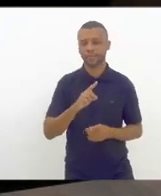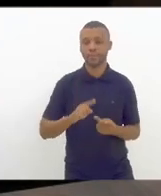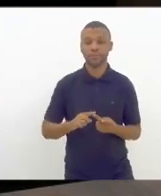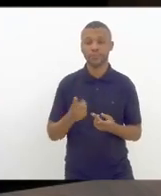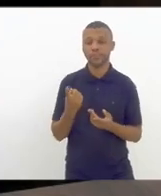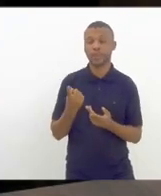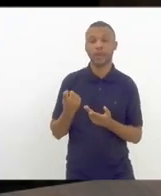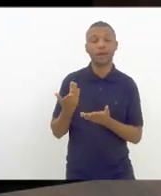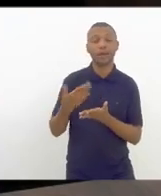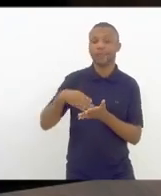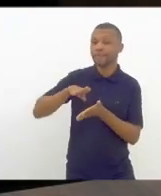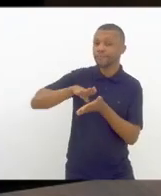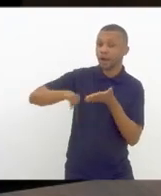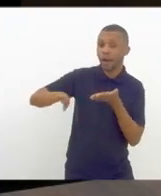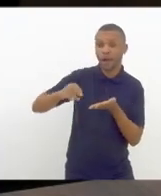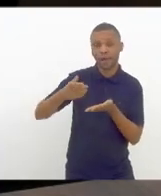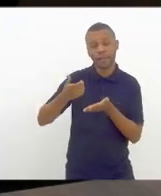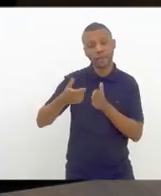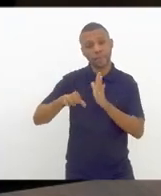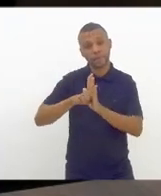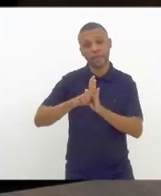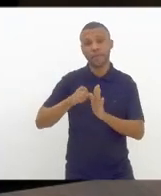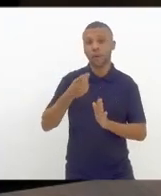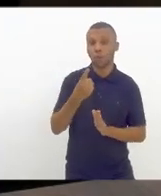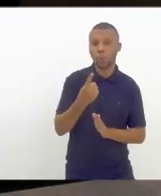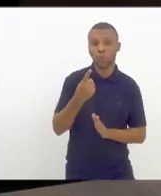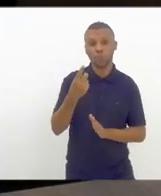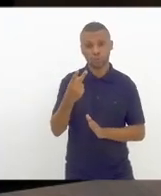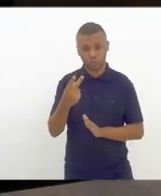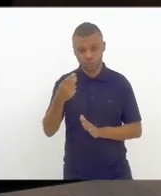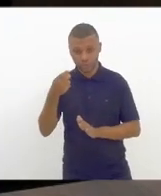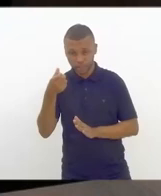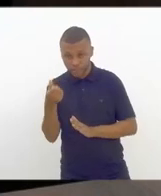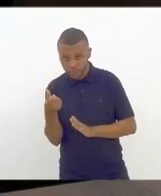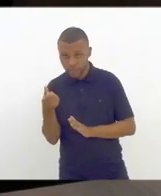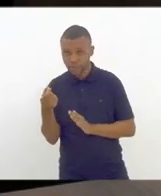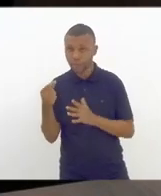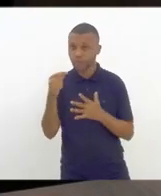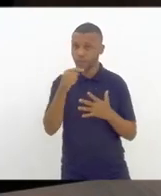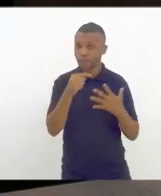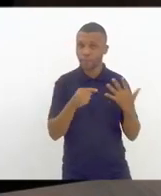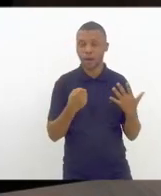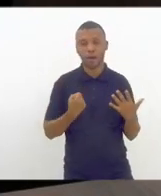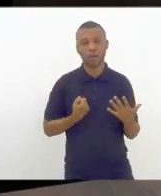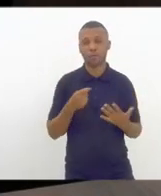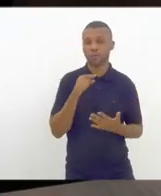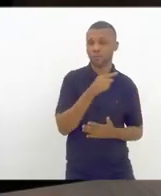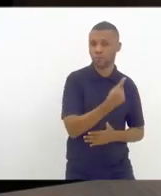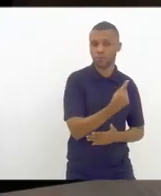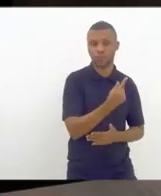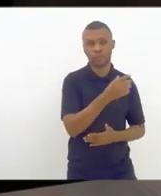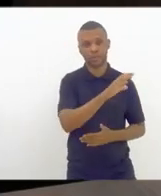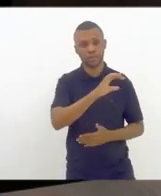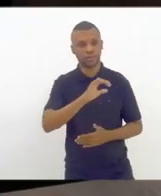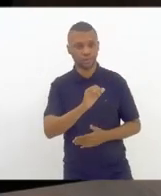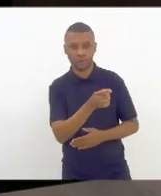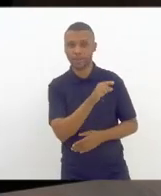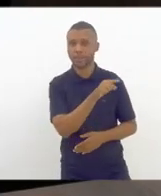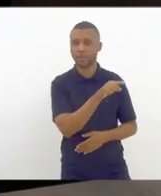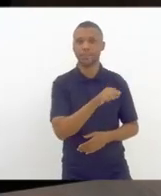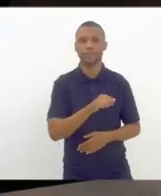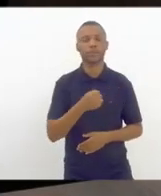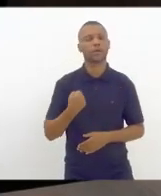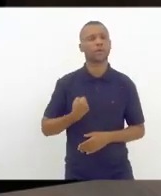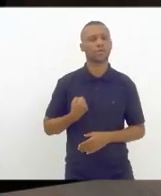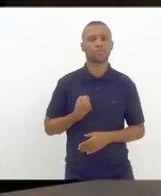prejudicada às emendas 1, 2 e 6 pela emenda 1 da CCJ, número 3, prejudicada pela